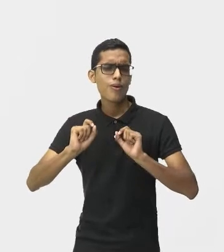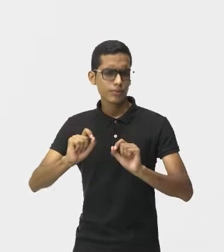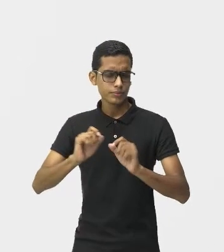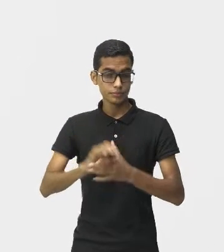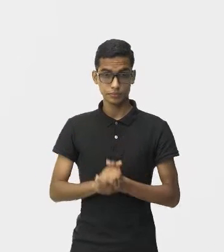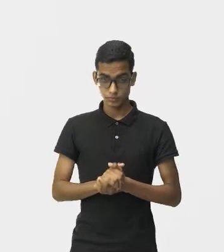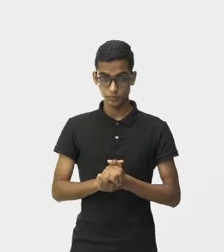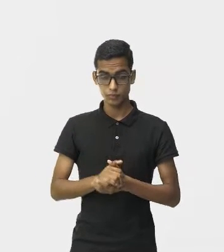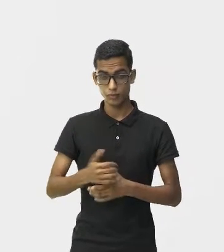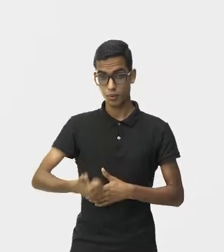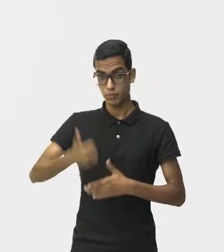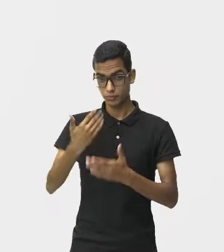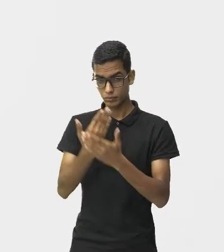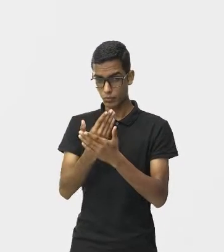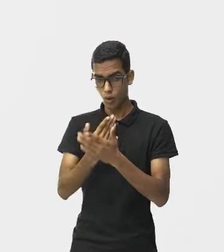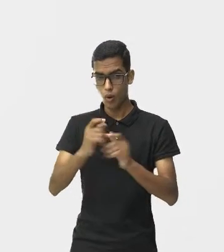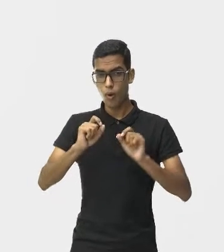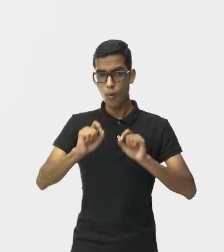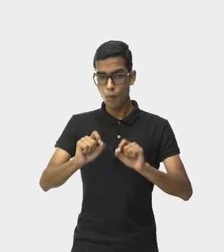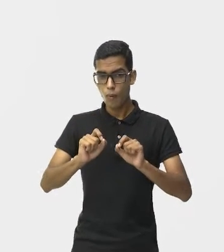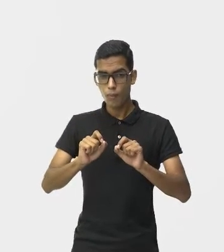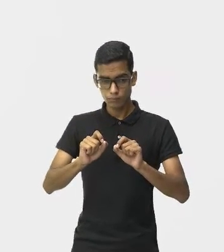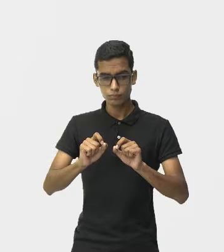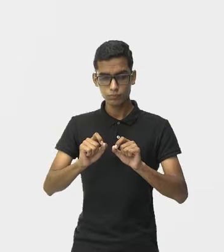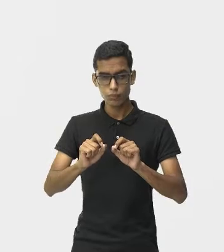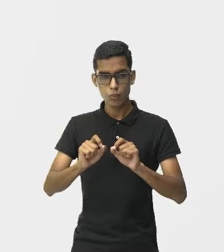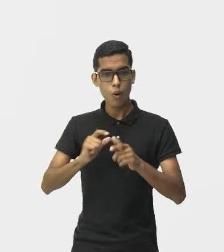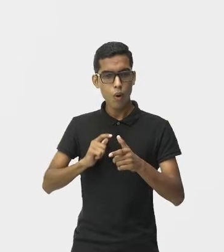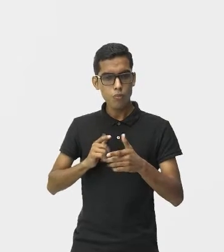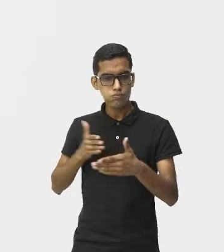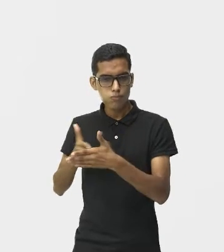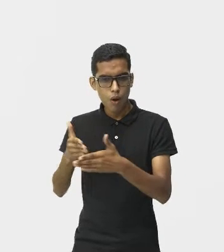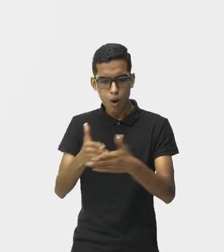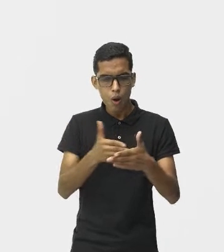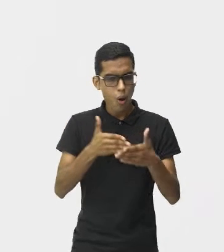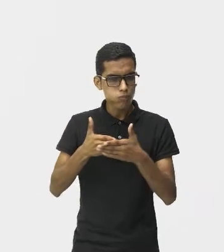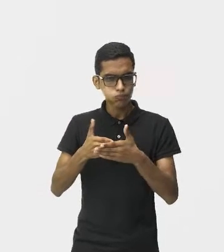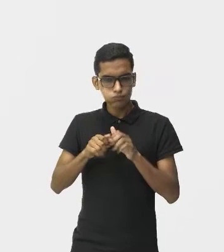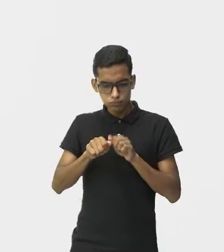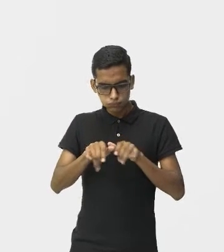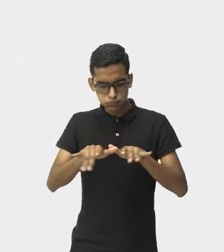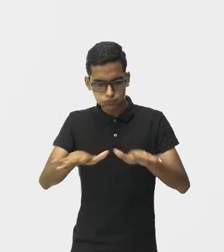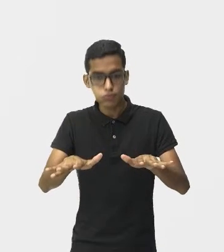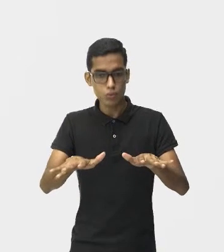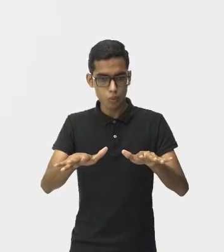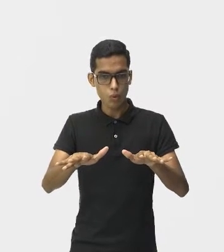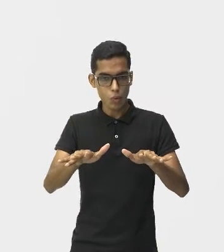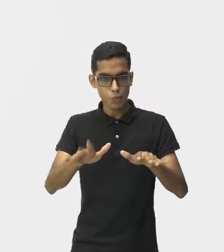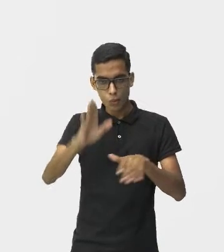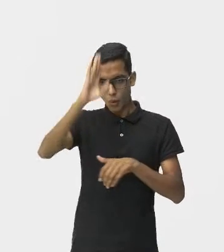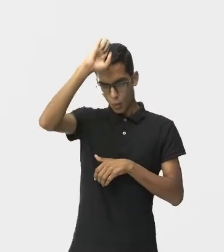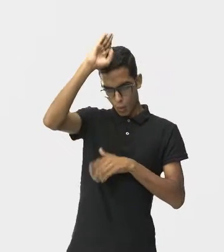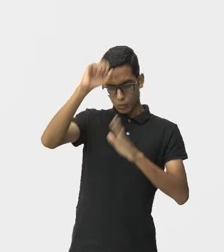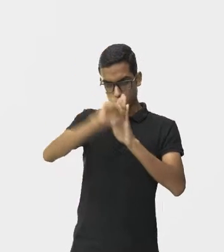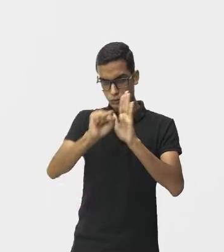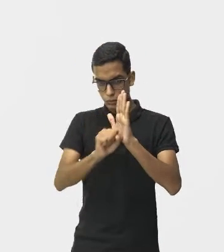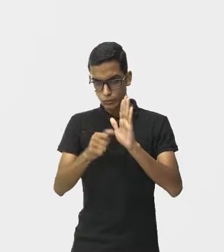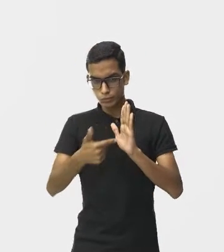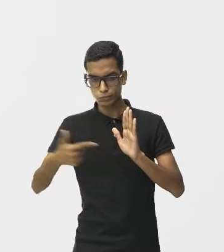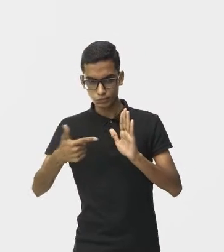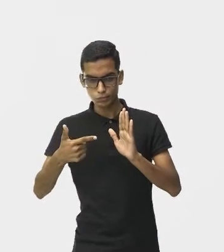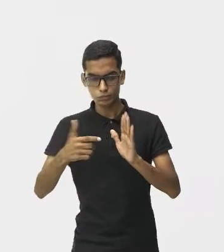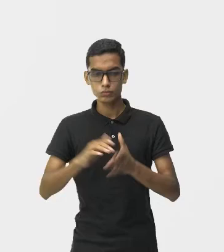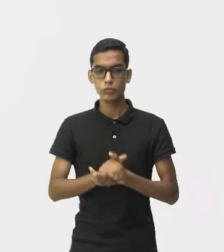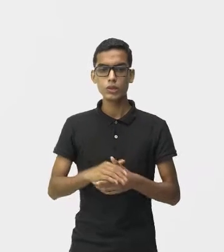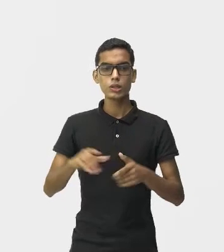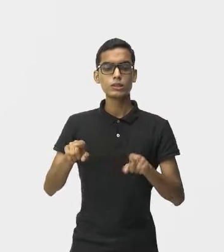vai estudar um pouquinho sobre o limite da expansão romana, que ocorreu lá pelo século II, e